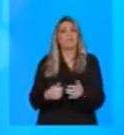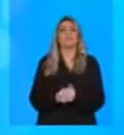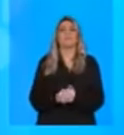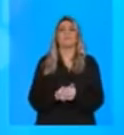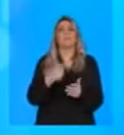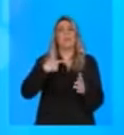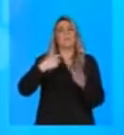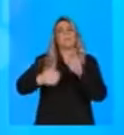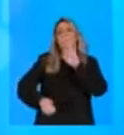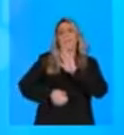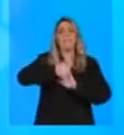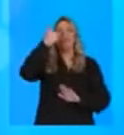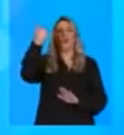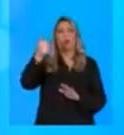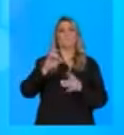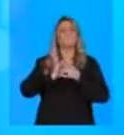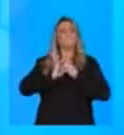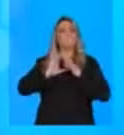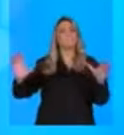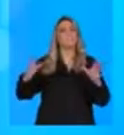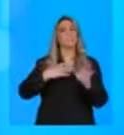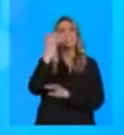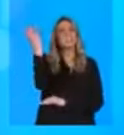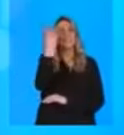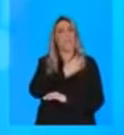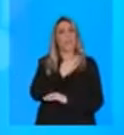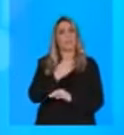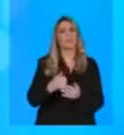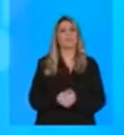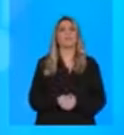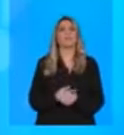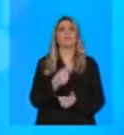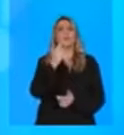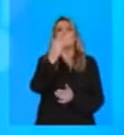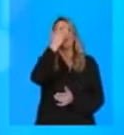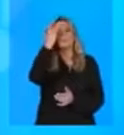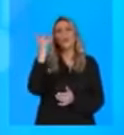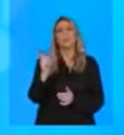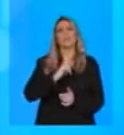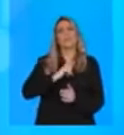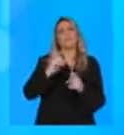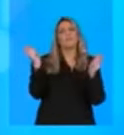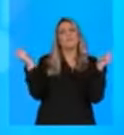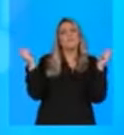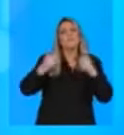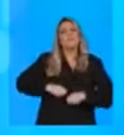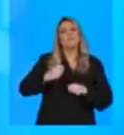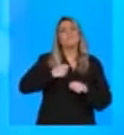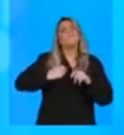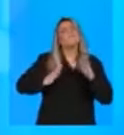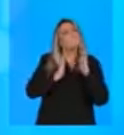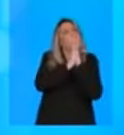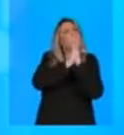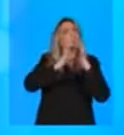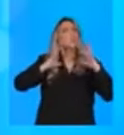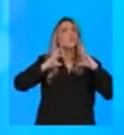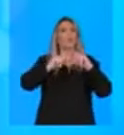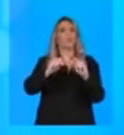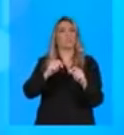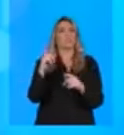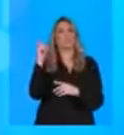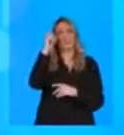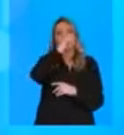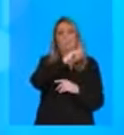Independente de uma forma séria alguém que tenha que a possibilidade de enfrentar todas as dificuldades que nós certamente